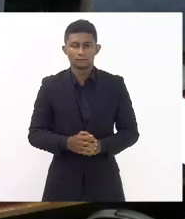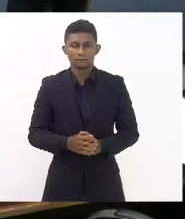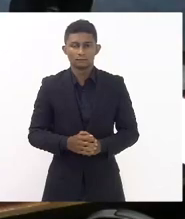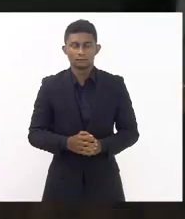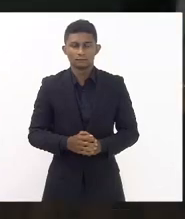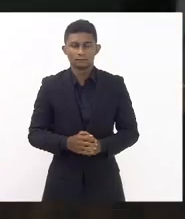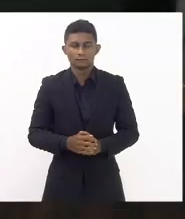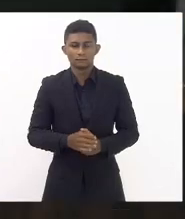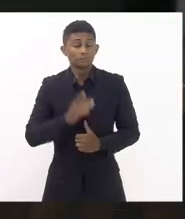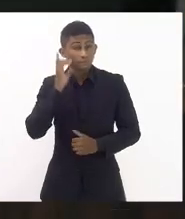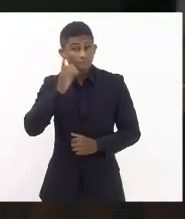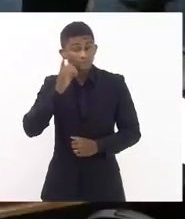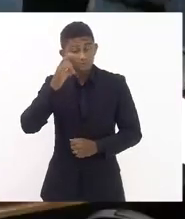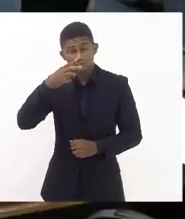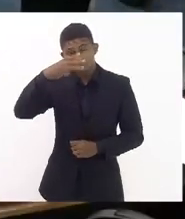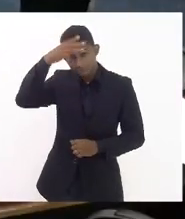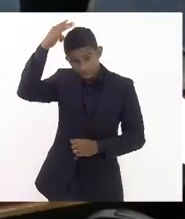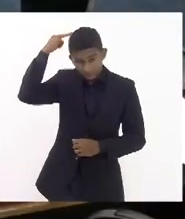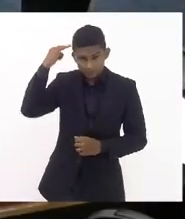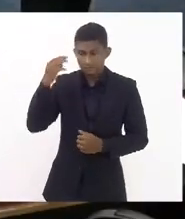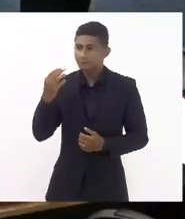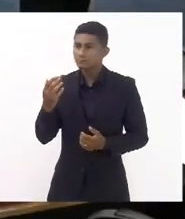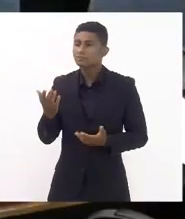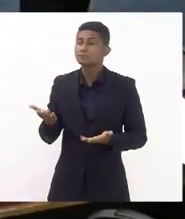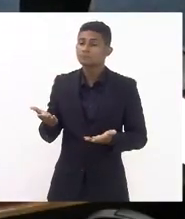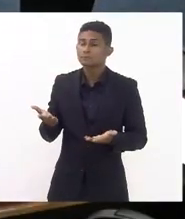Deputado Márcio Pacheco.